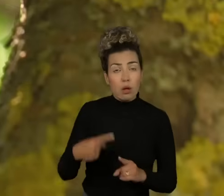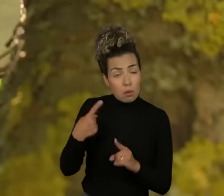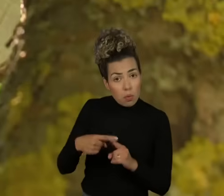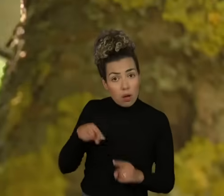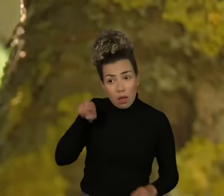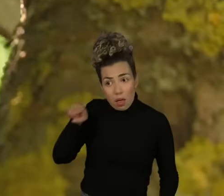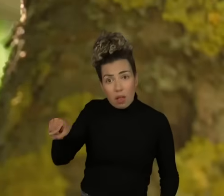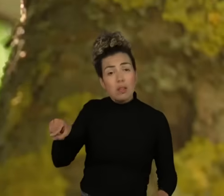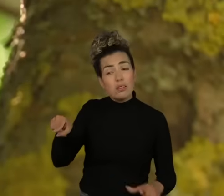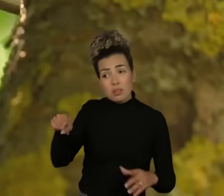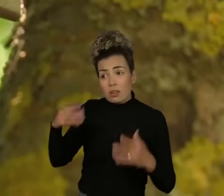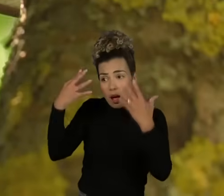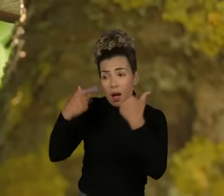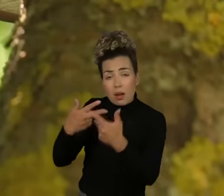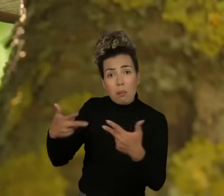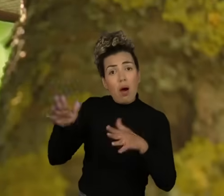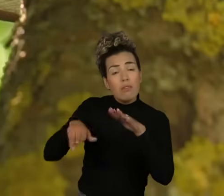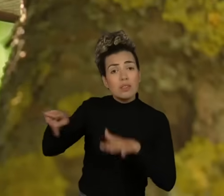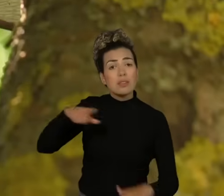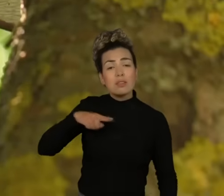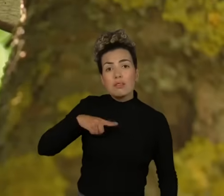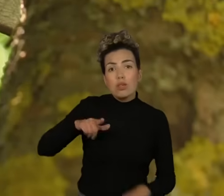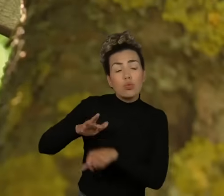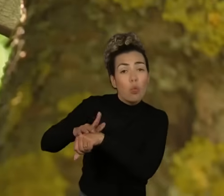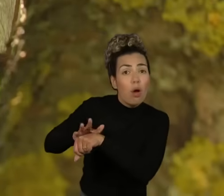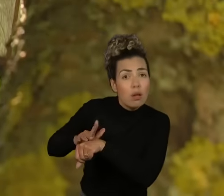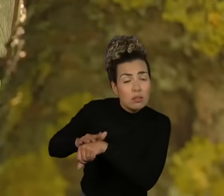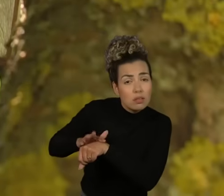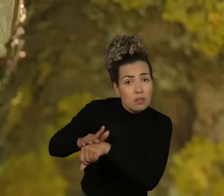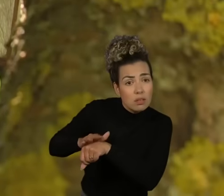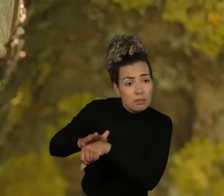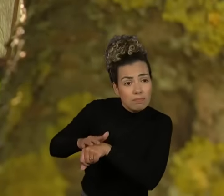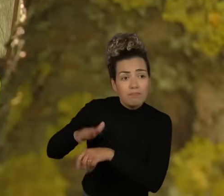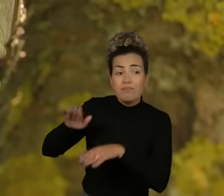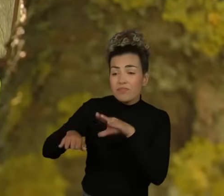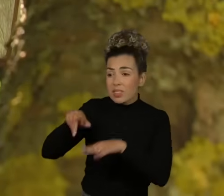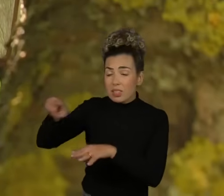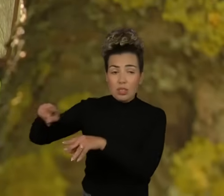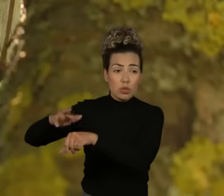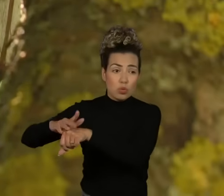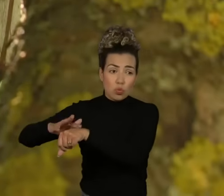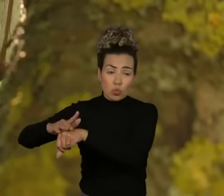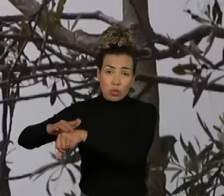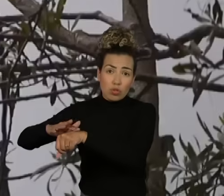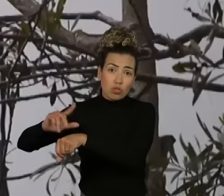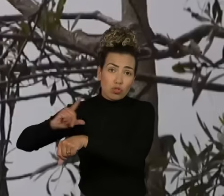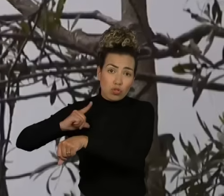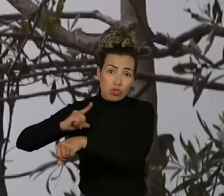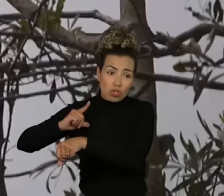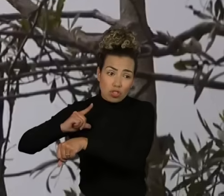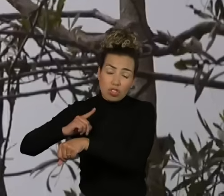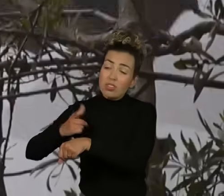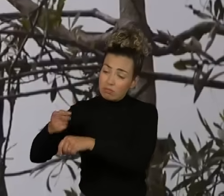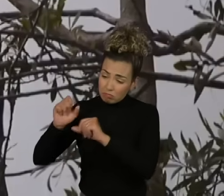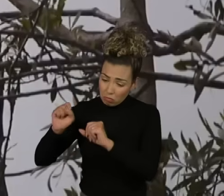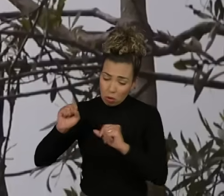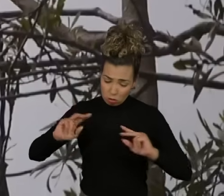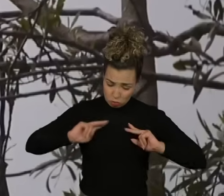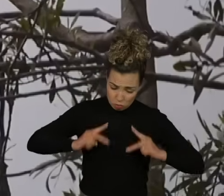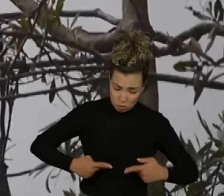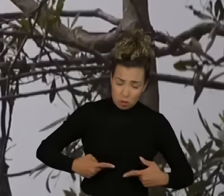estar infectados com doenças que podem ser muito danosas para o ser humano.